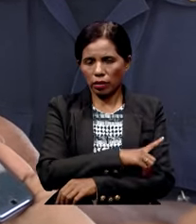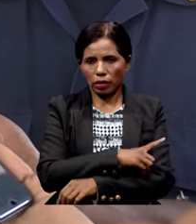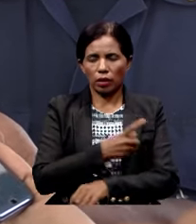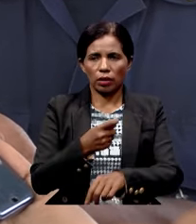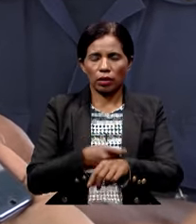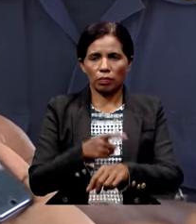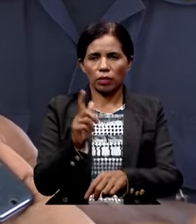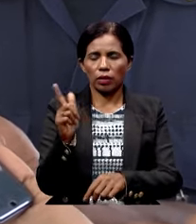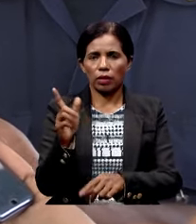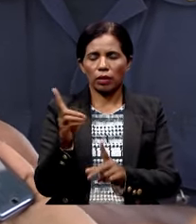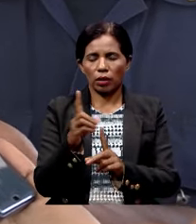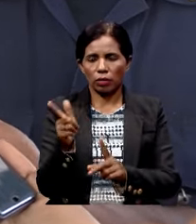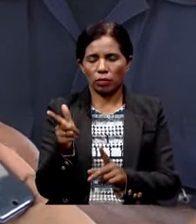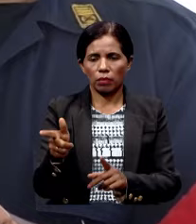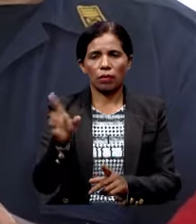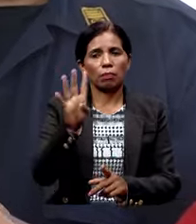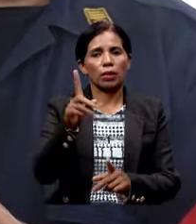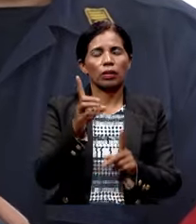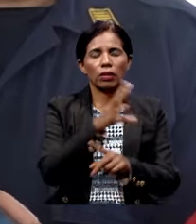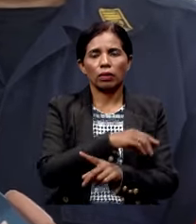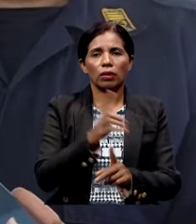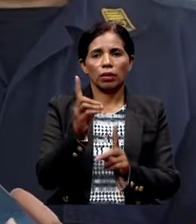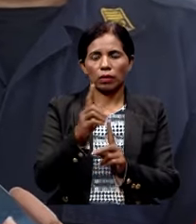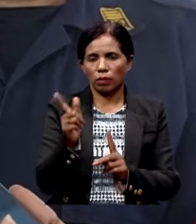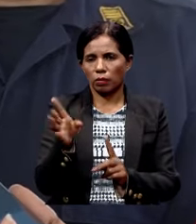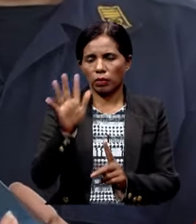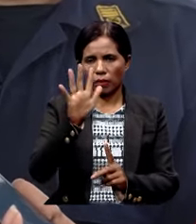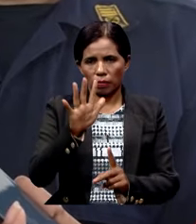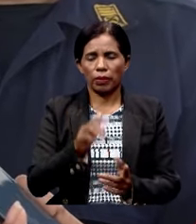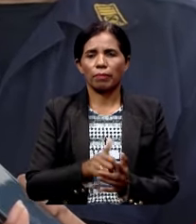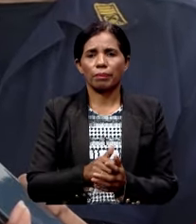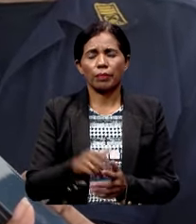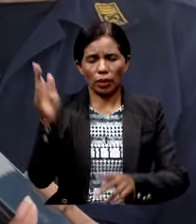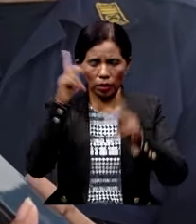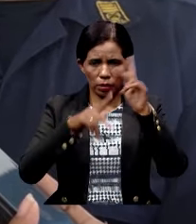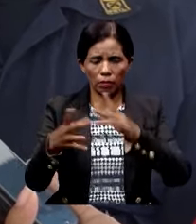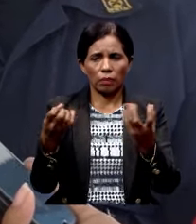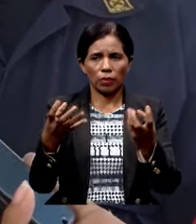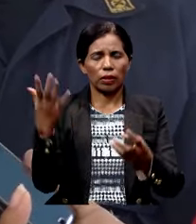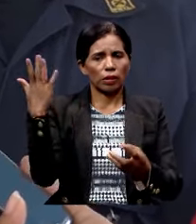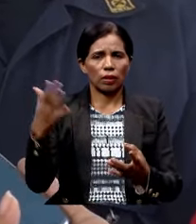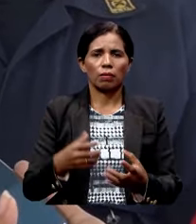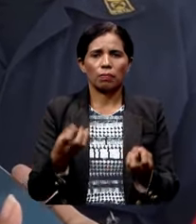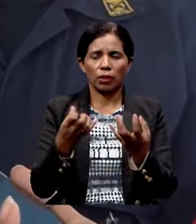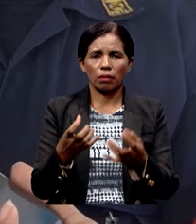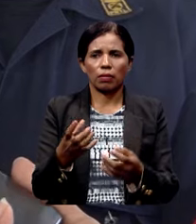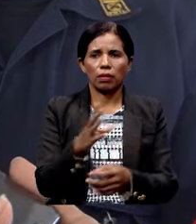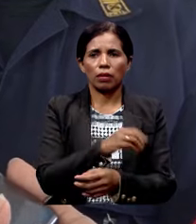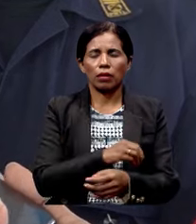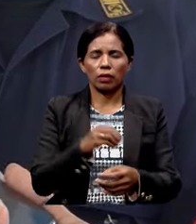de 24 ou de 25 de janeiro. Caso nem mesmo acontece Baracliune e a